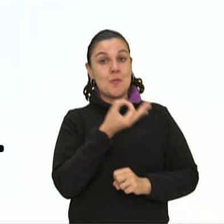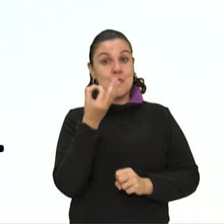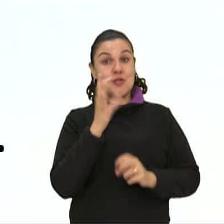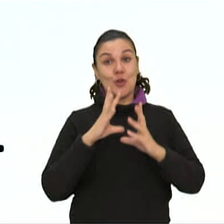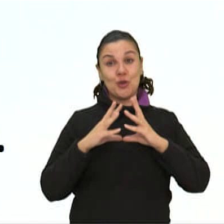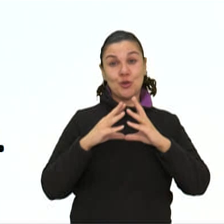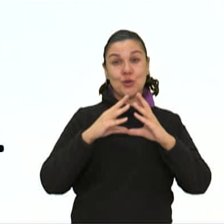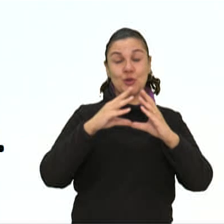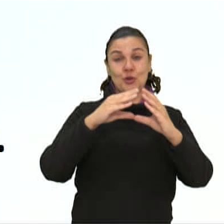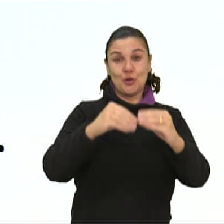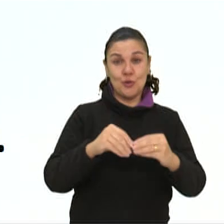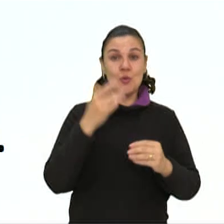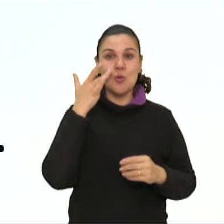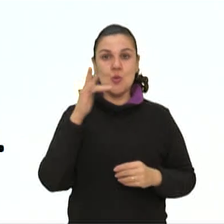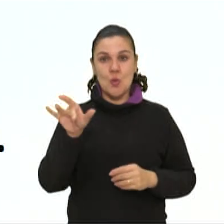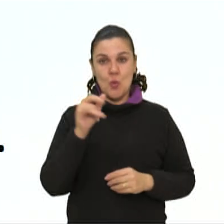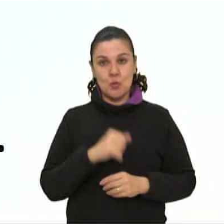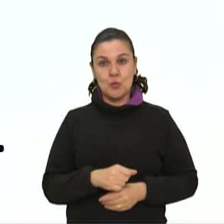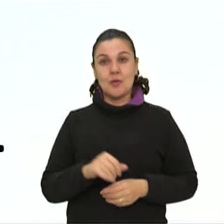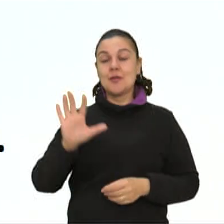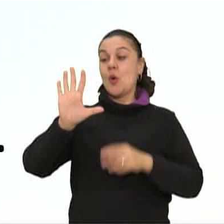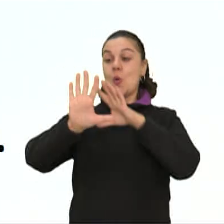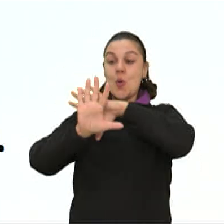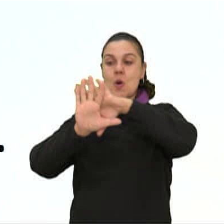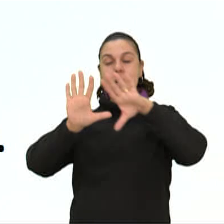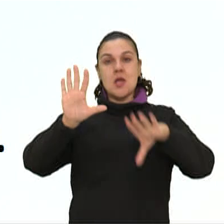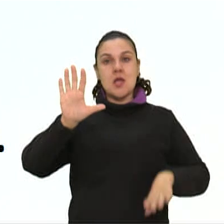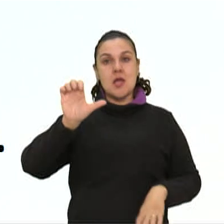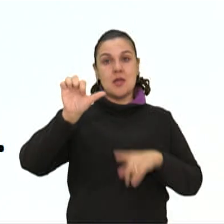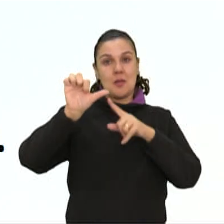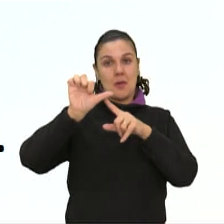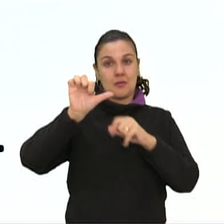ouro extraído. 20% ou quinta parte.